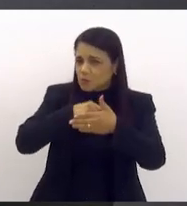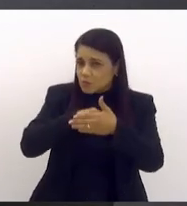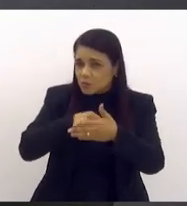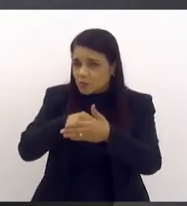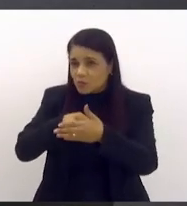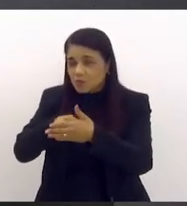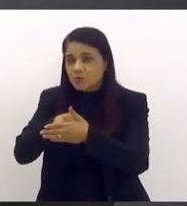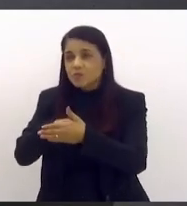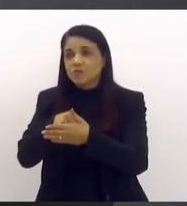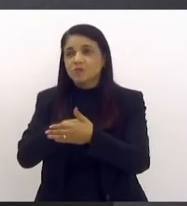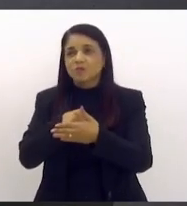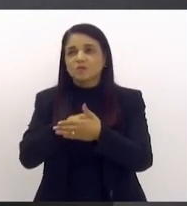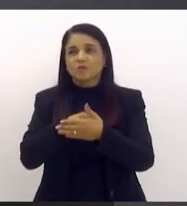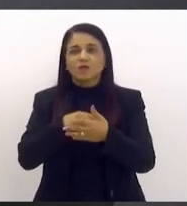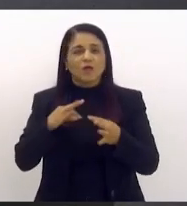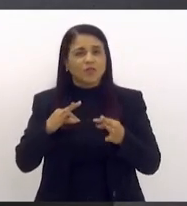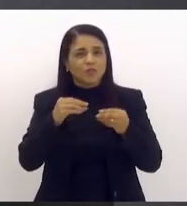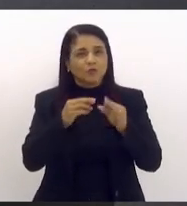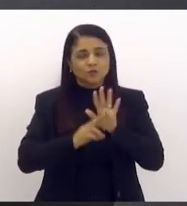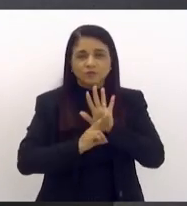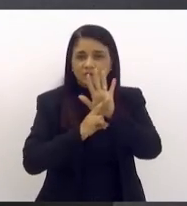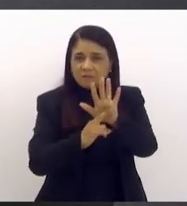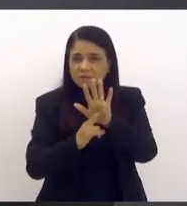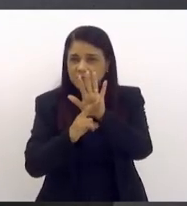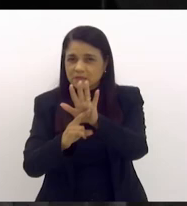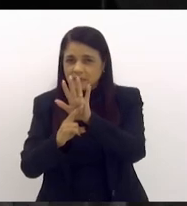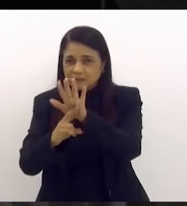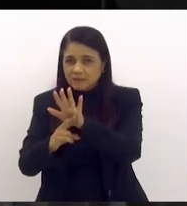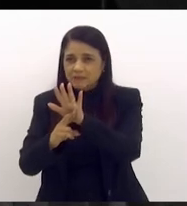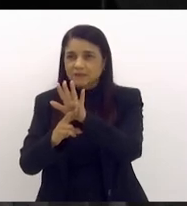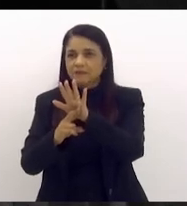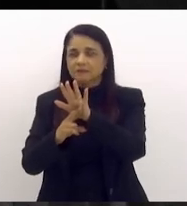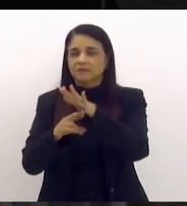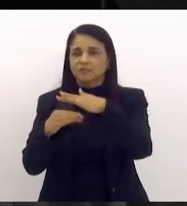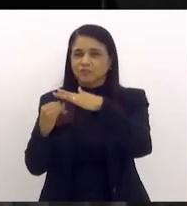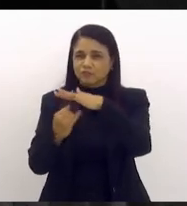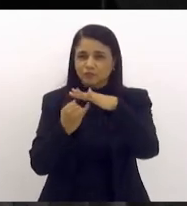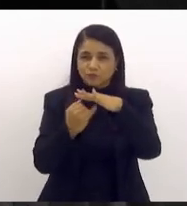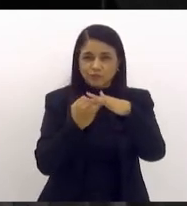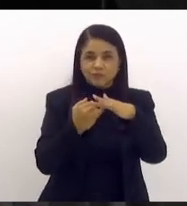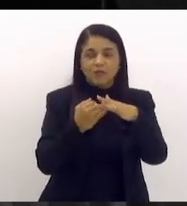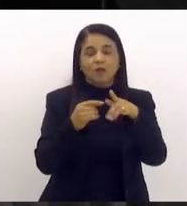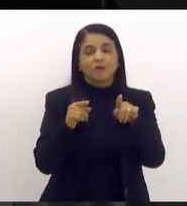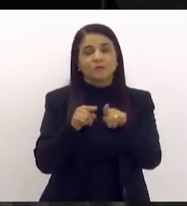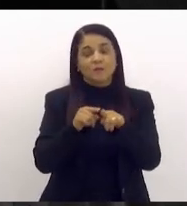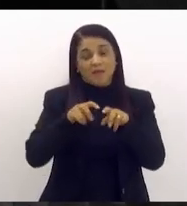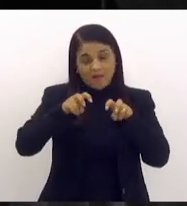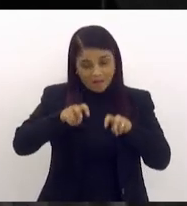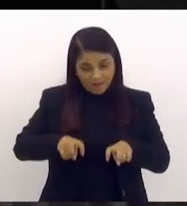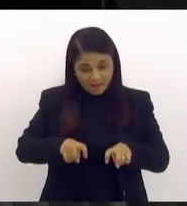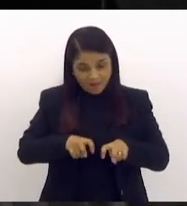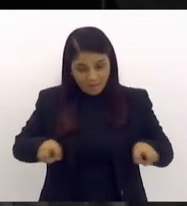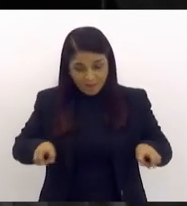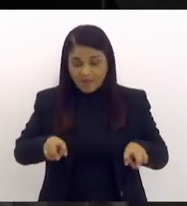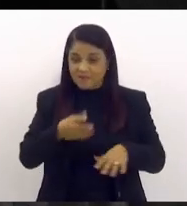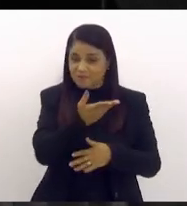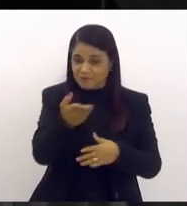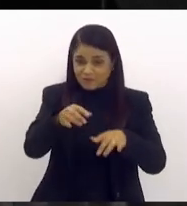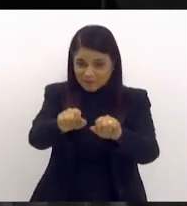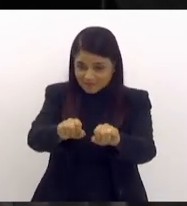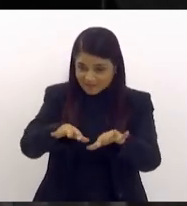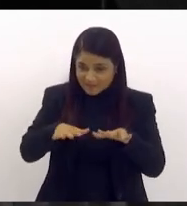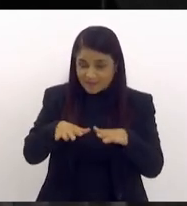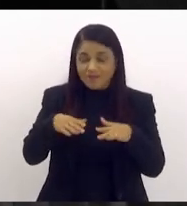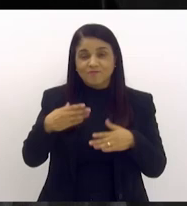todas a a todos os representantes aqui né que tão aqui que tão aqui também na mesa os companheiros de